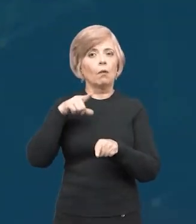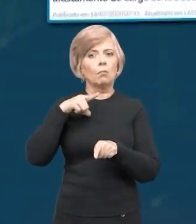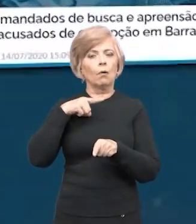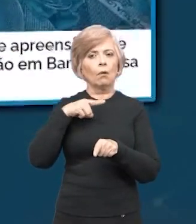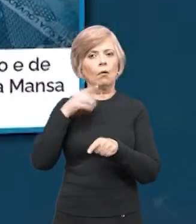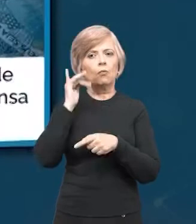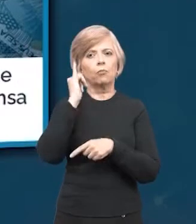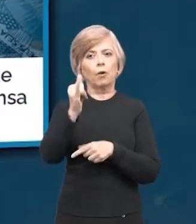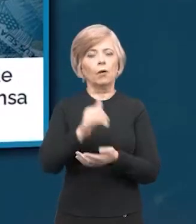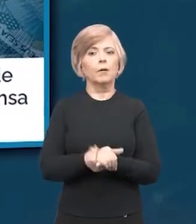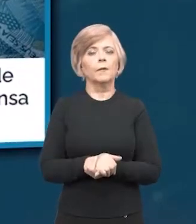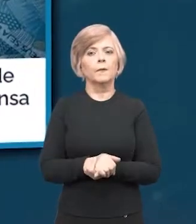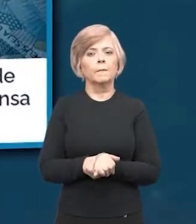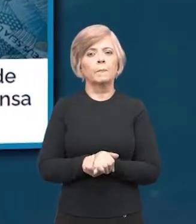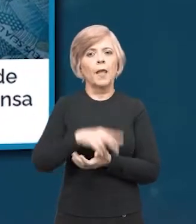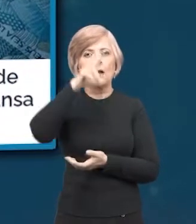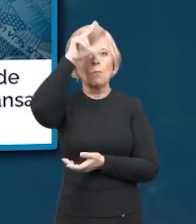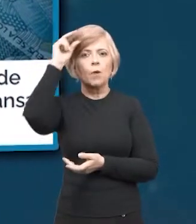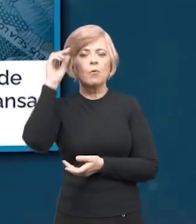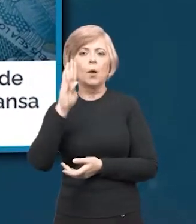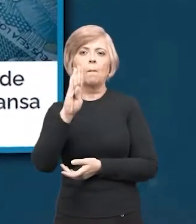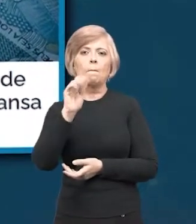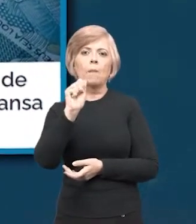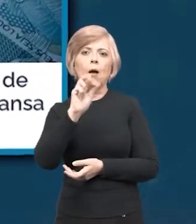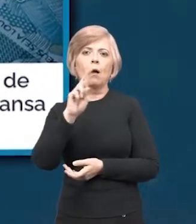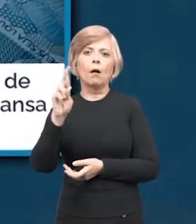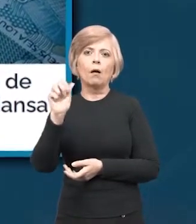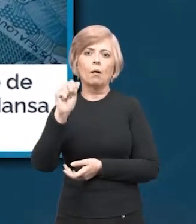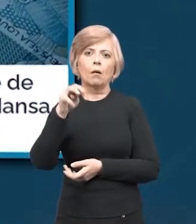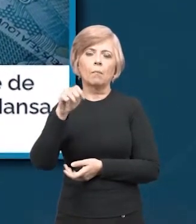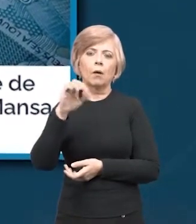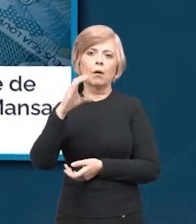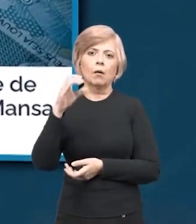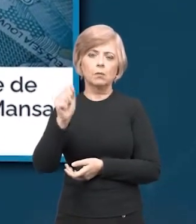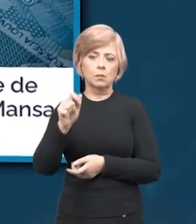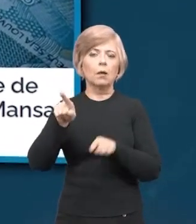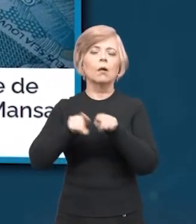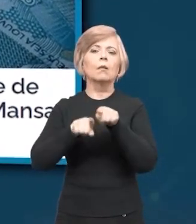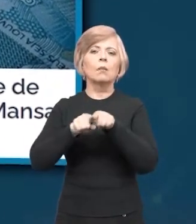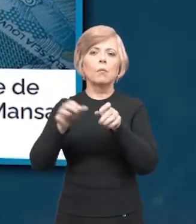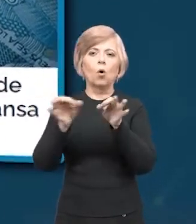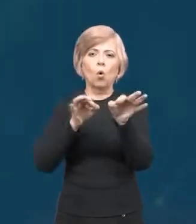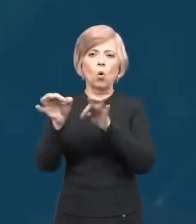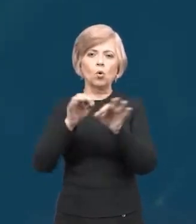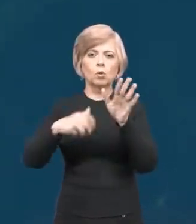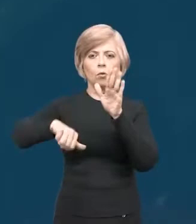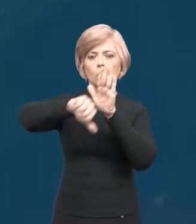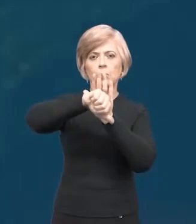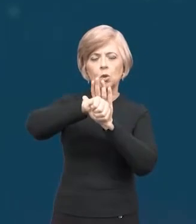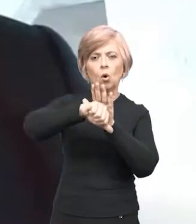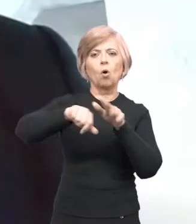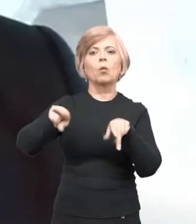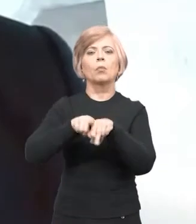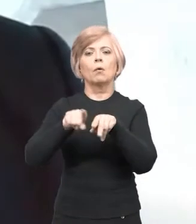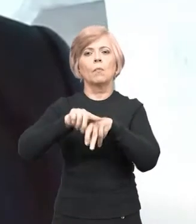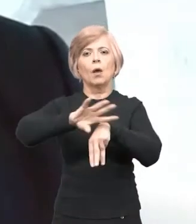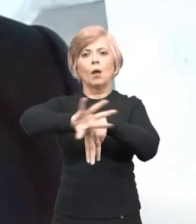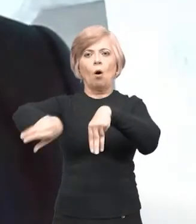denúncia oferecida contra o prefeito de Barra Mansa, também por corrupção, organização criminosa, nesse caso também.